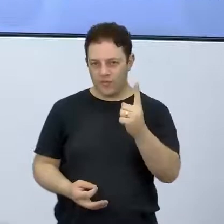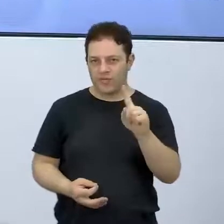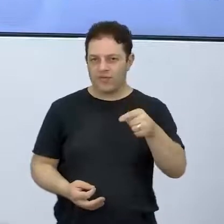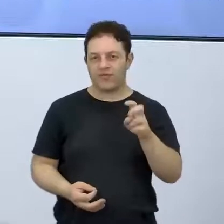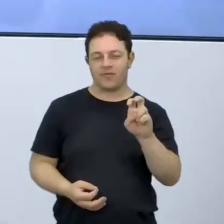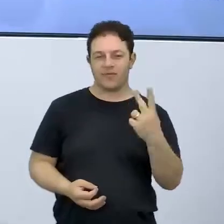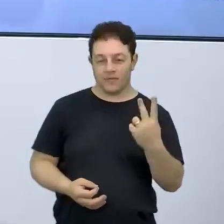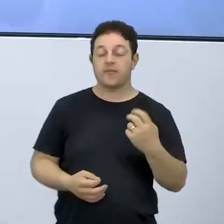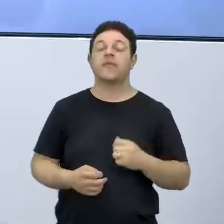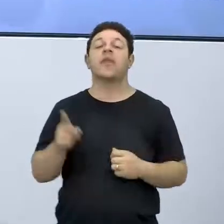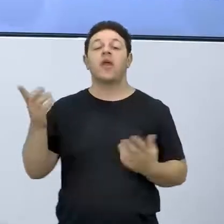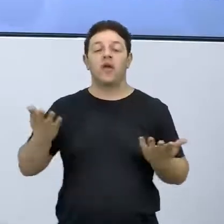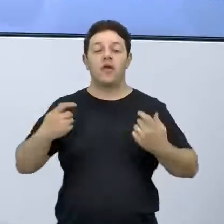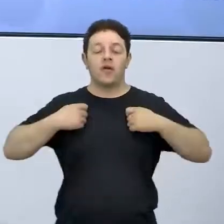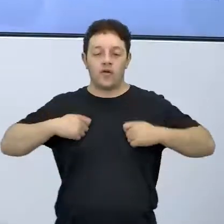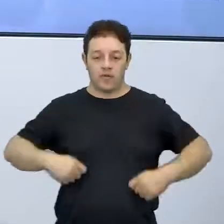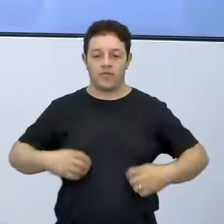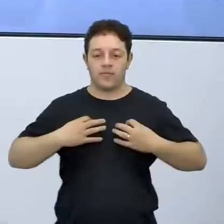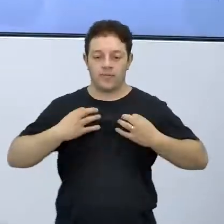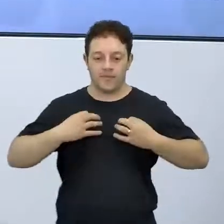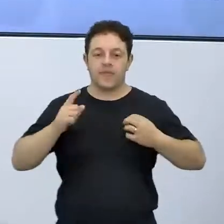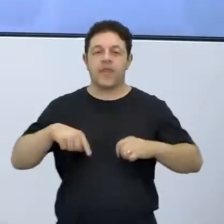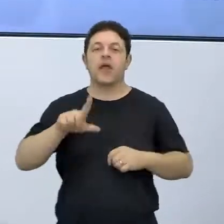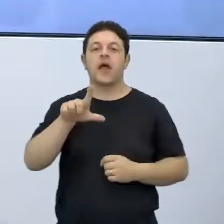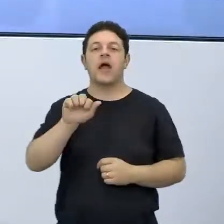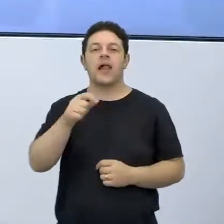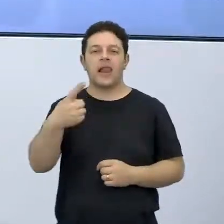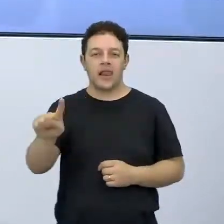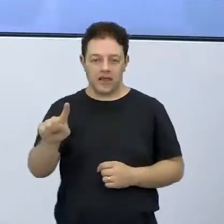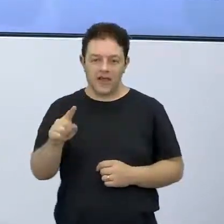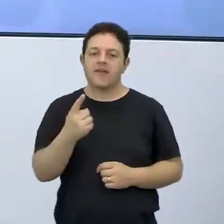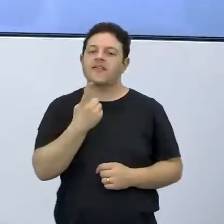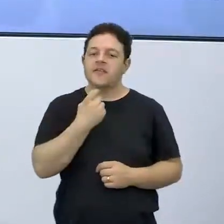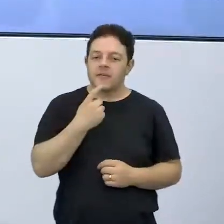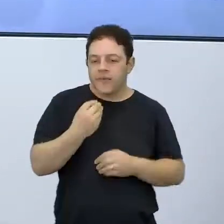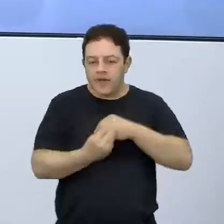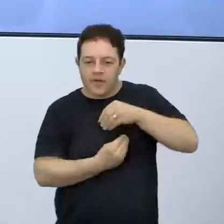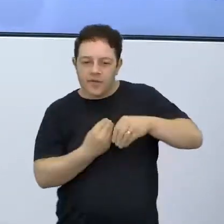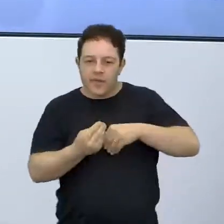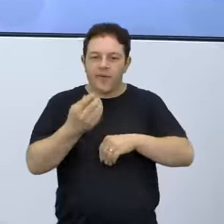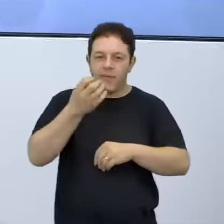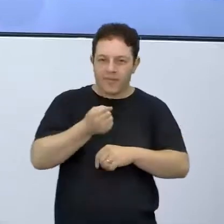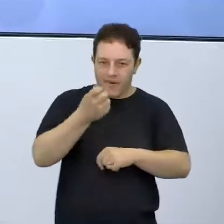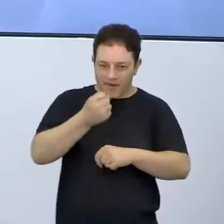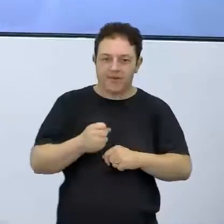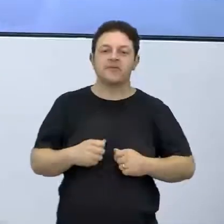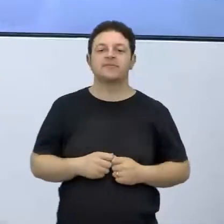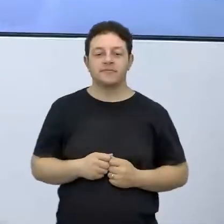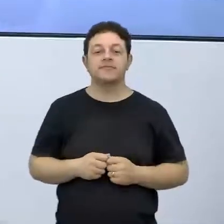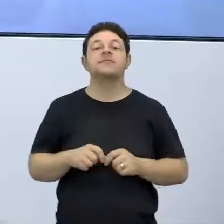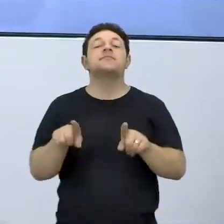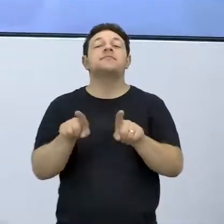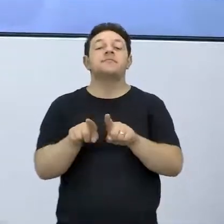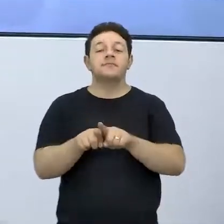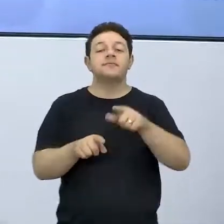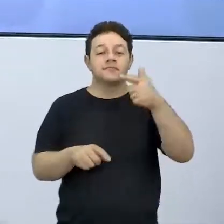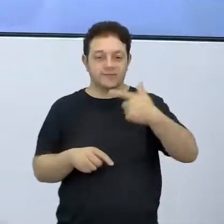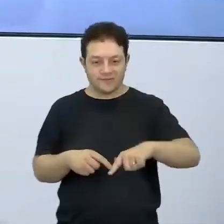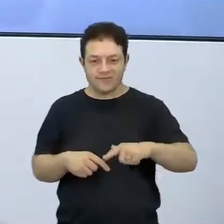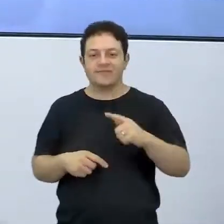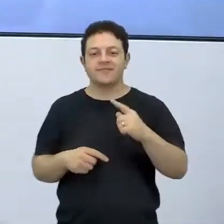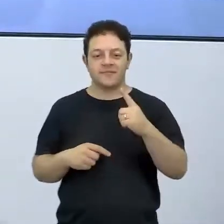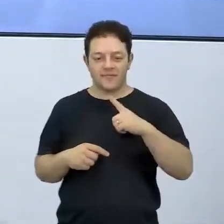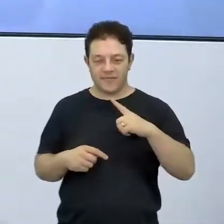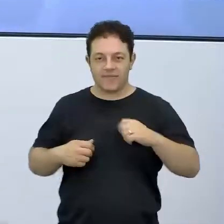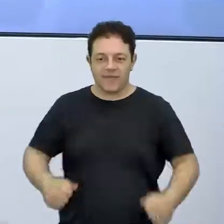estou hoje vestida com uma blusa de lã vermelha e branca. Estou também aqui com